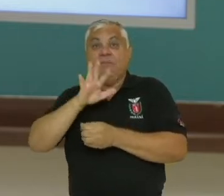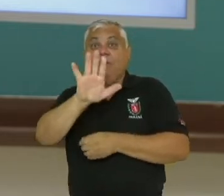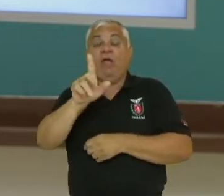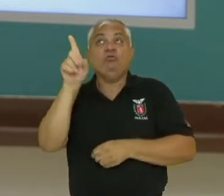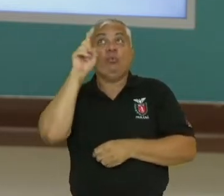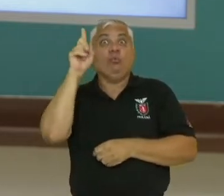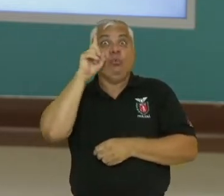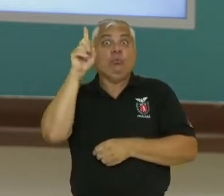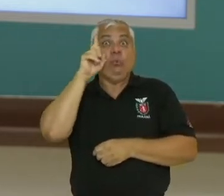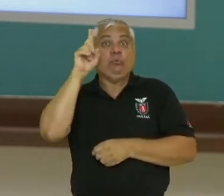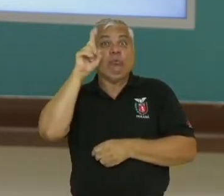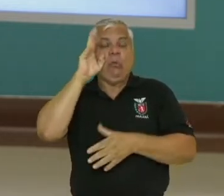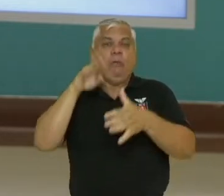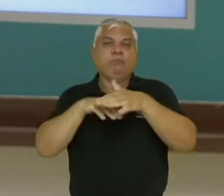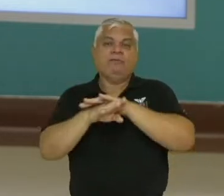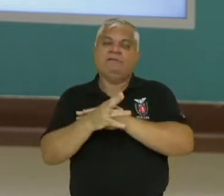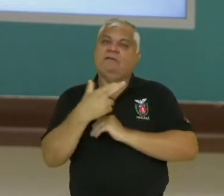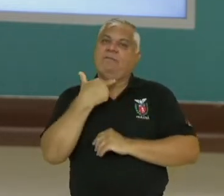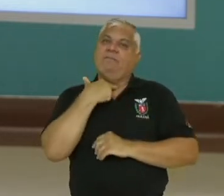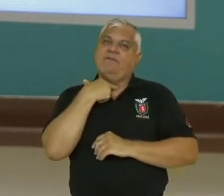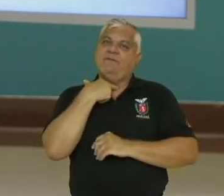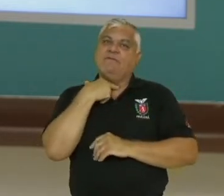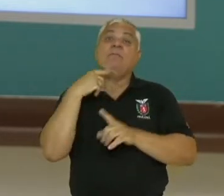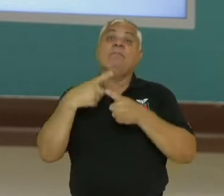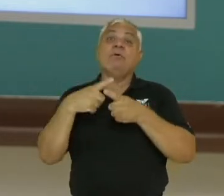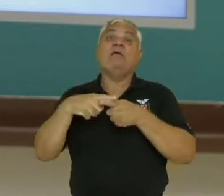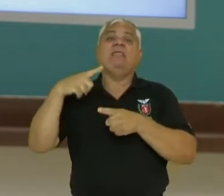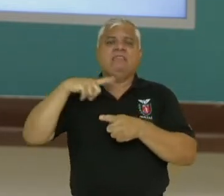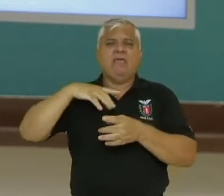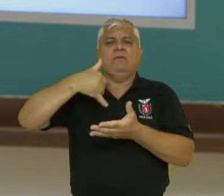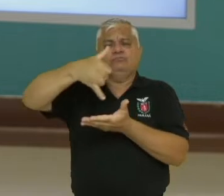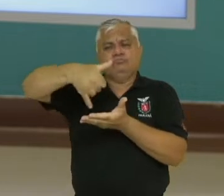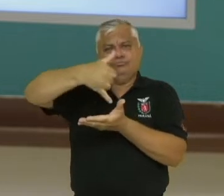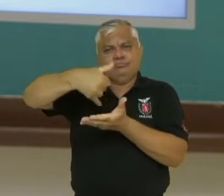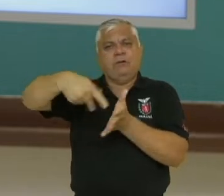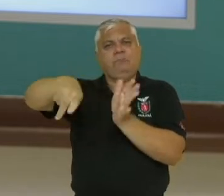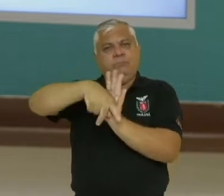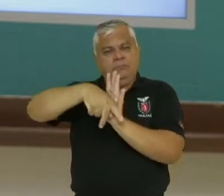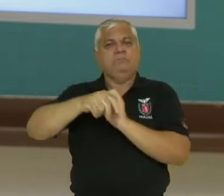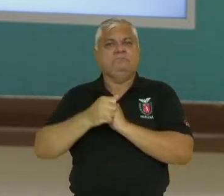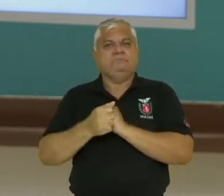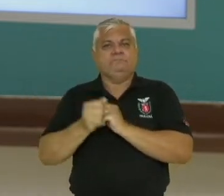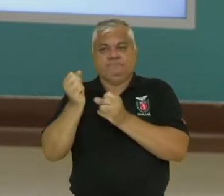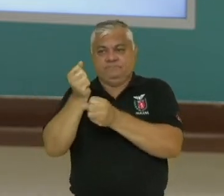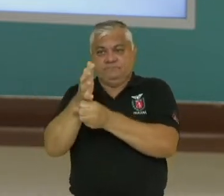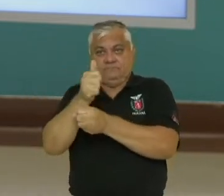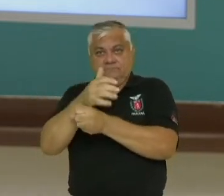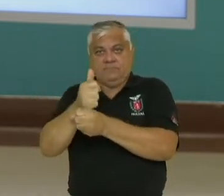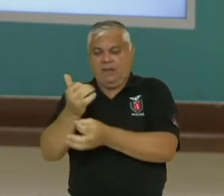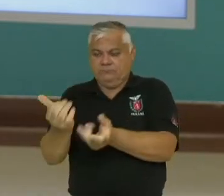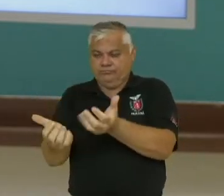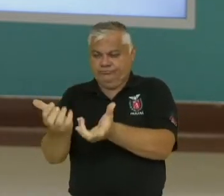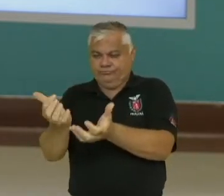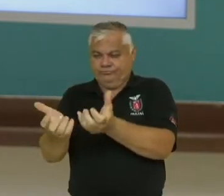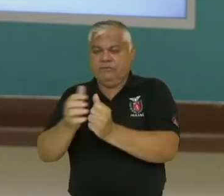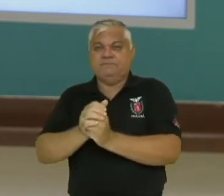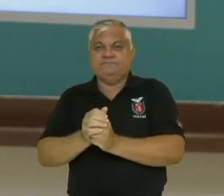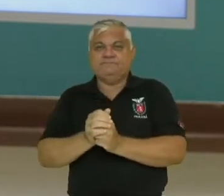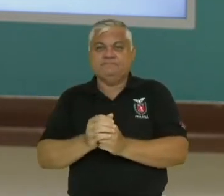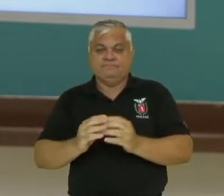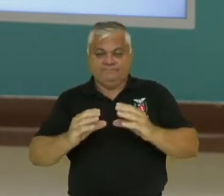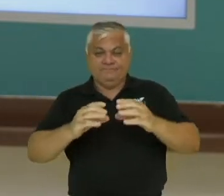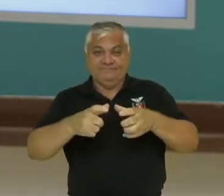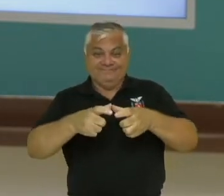dia, porque esses alimentos, né? Então eles contêm a gordura. A batatinha foi frita, o hambúrguer